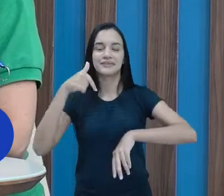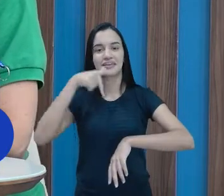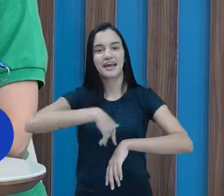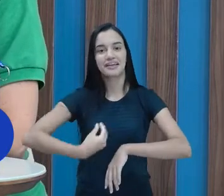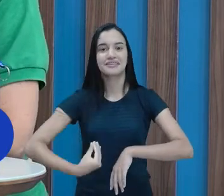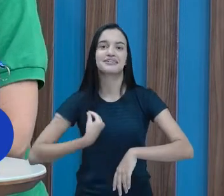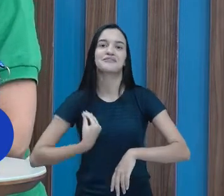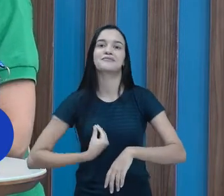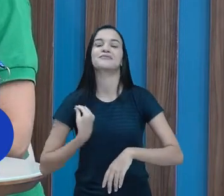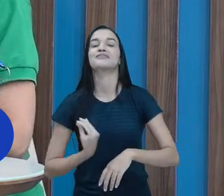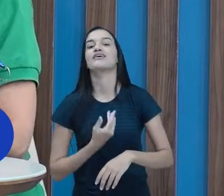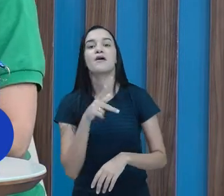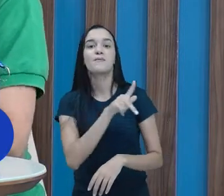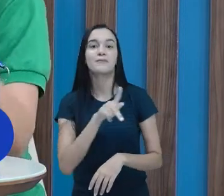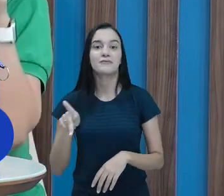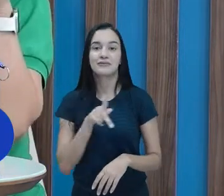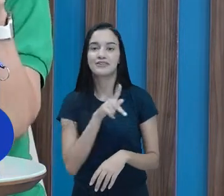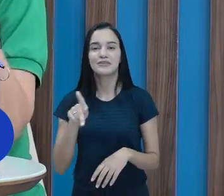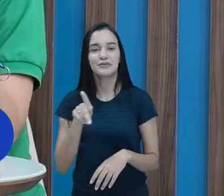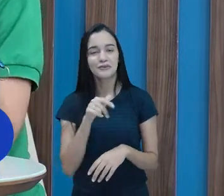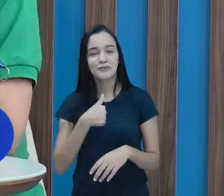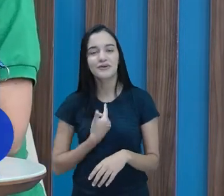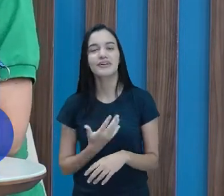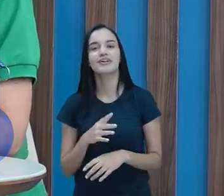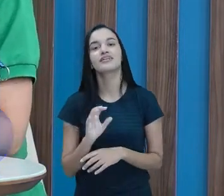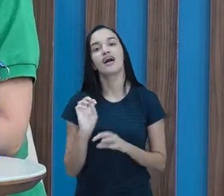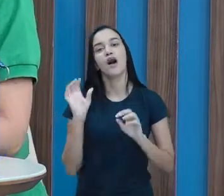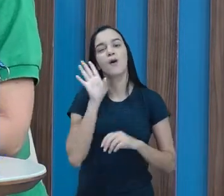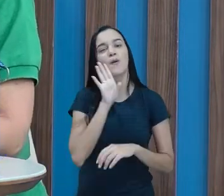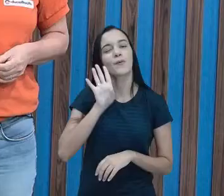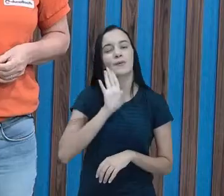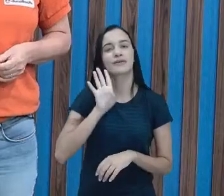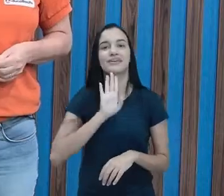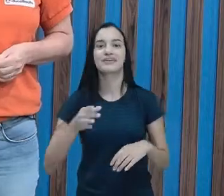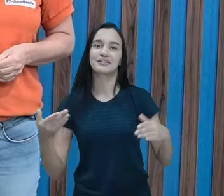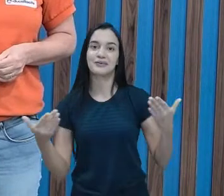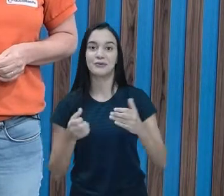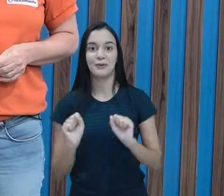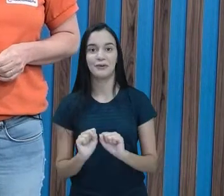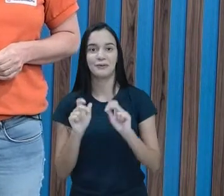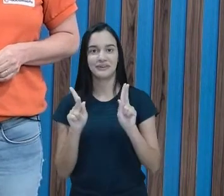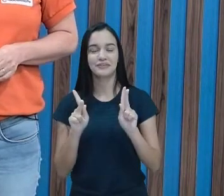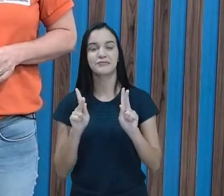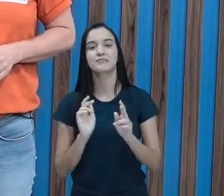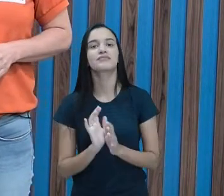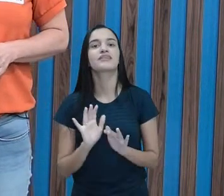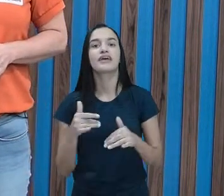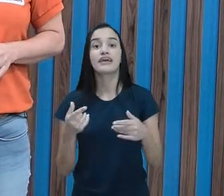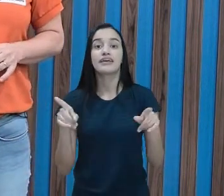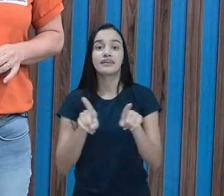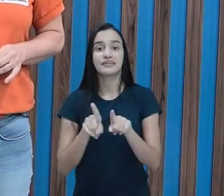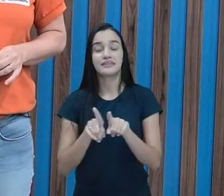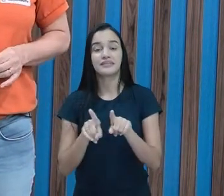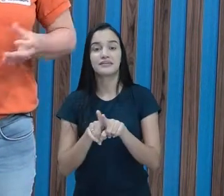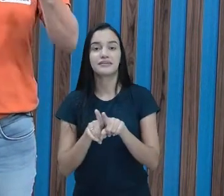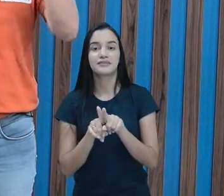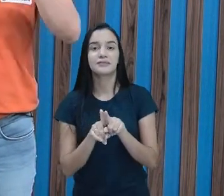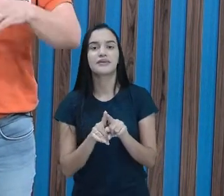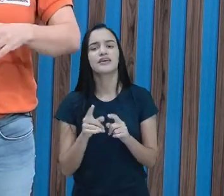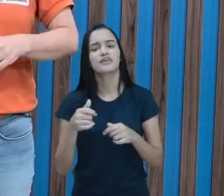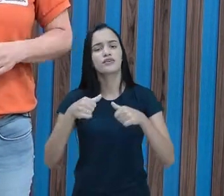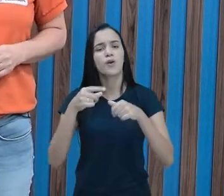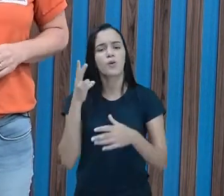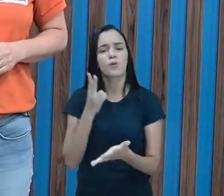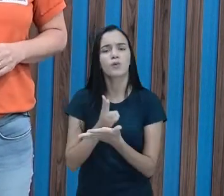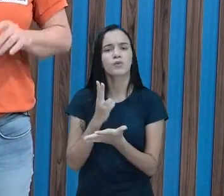ao vivo, tá? A professora Sandra tá, ó, muito legal a aula hoje. Ok, muito obrigada. É isso aí, Nuala, Isabela. Fica com a